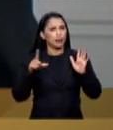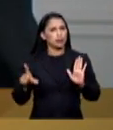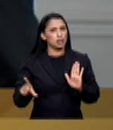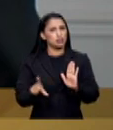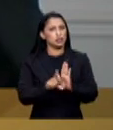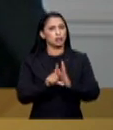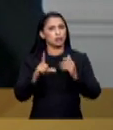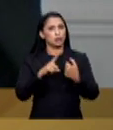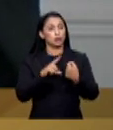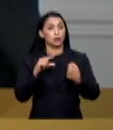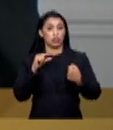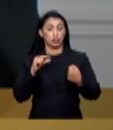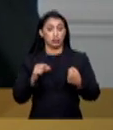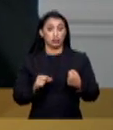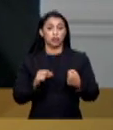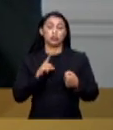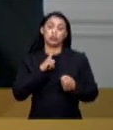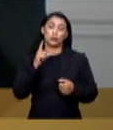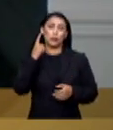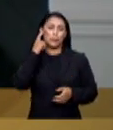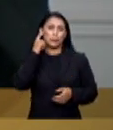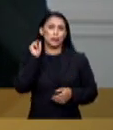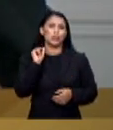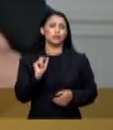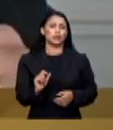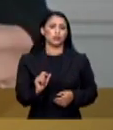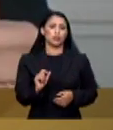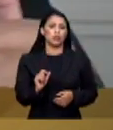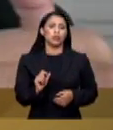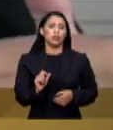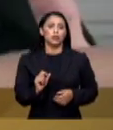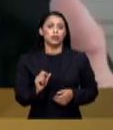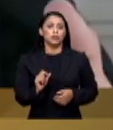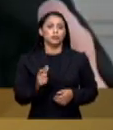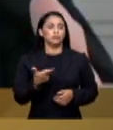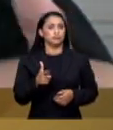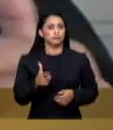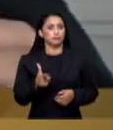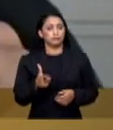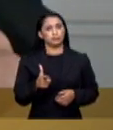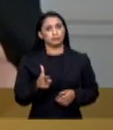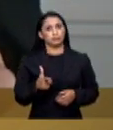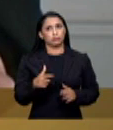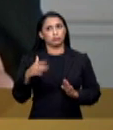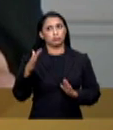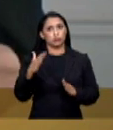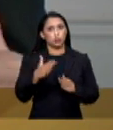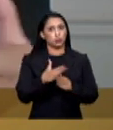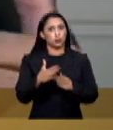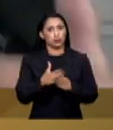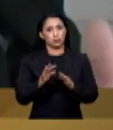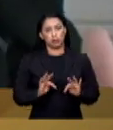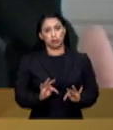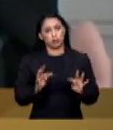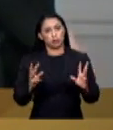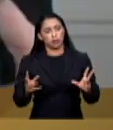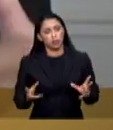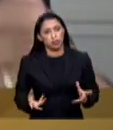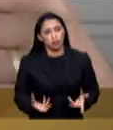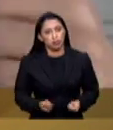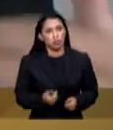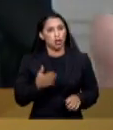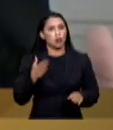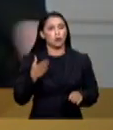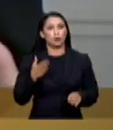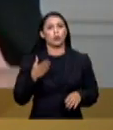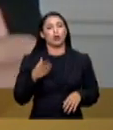próprio artigo, me parece que não há aqui uma restrição absoluta, não afeta o acesso